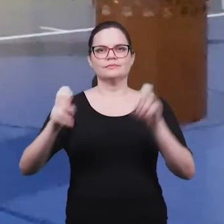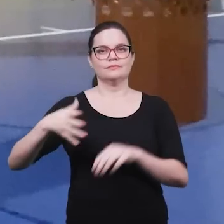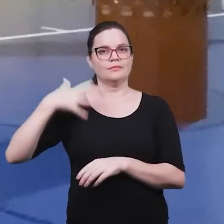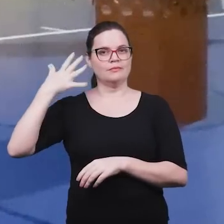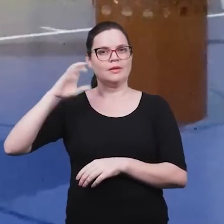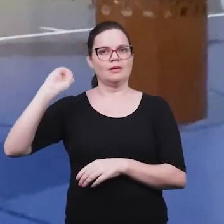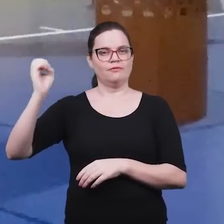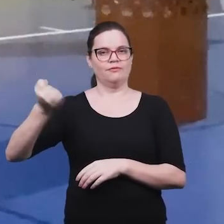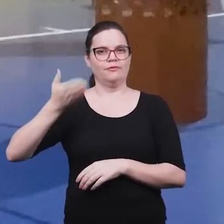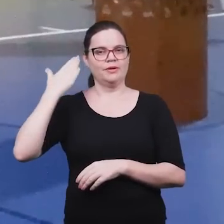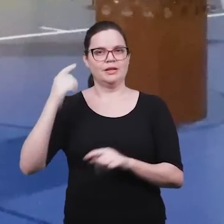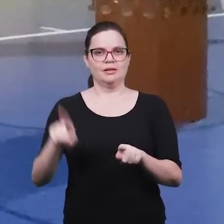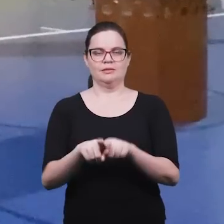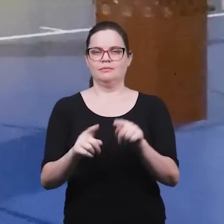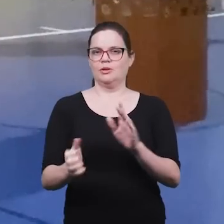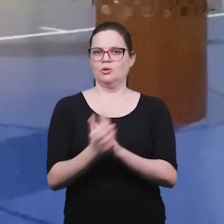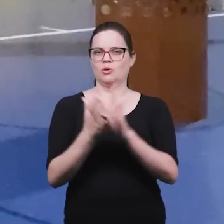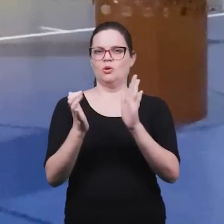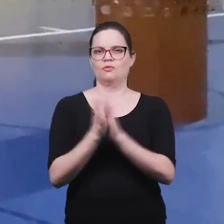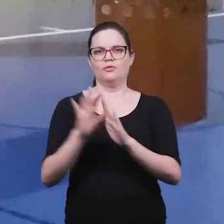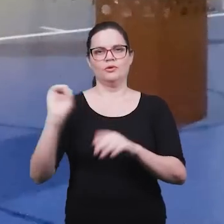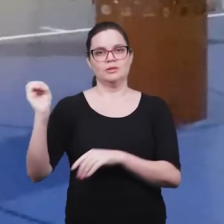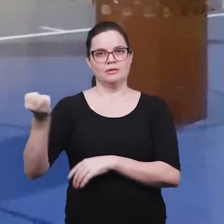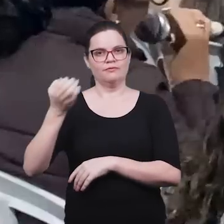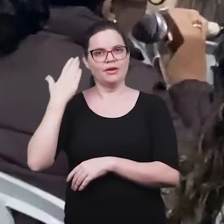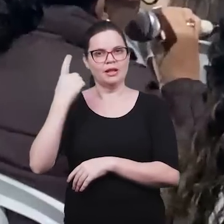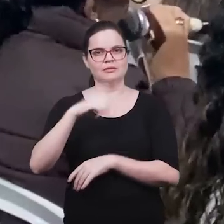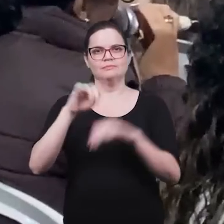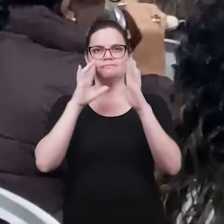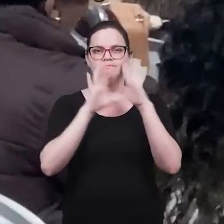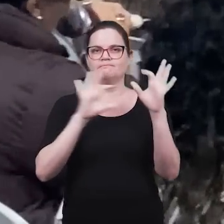revelada, os louvores a Deus revelados.